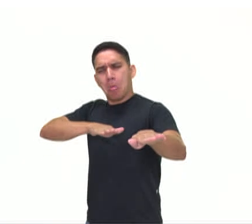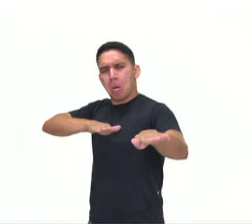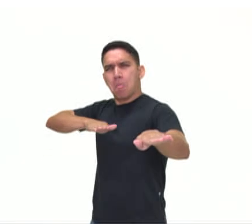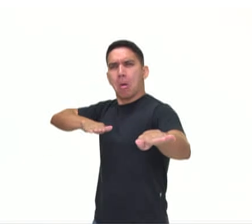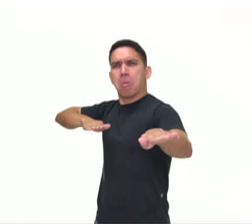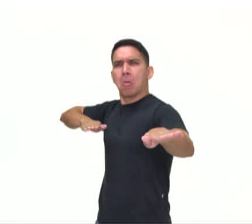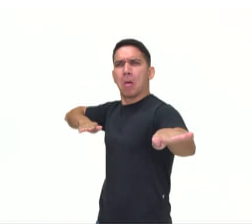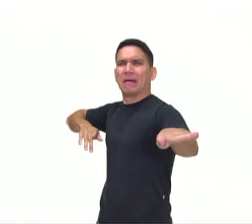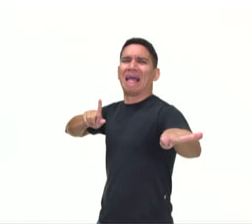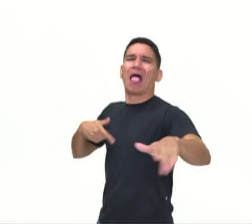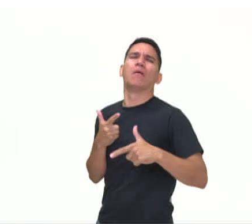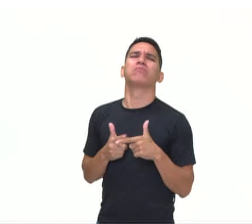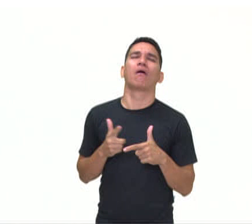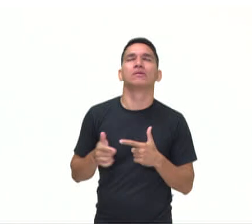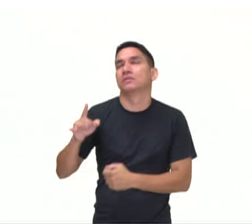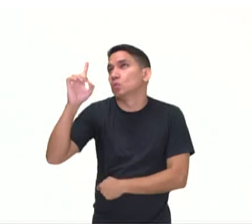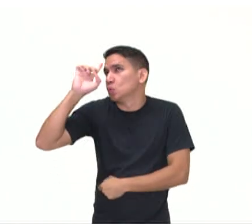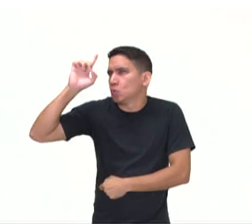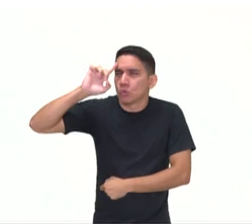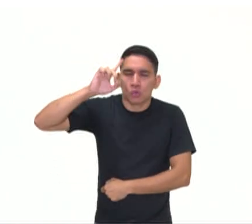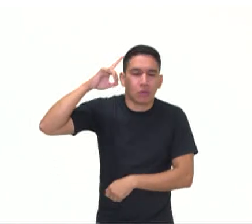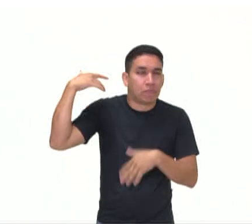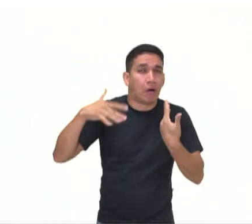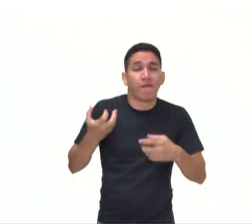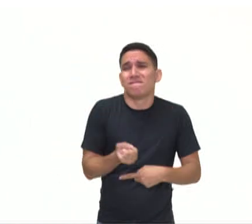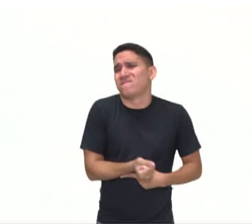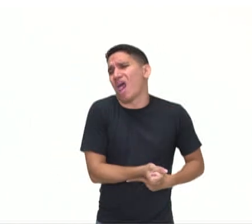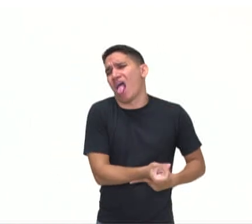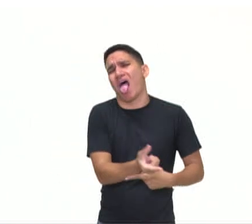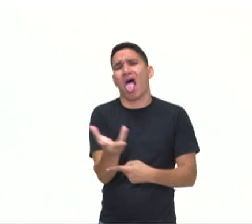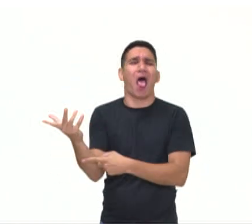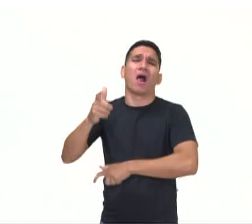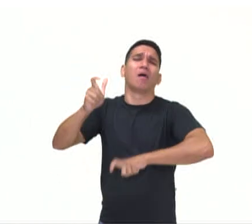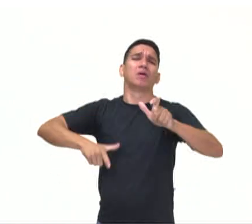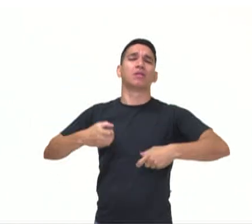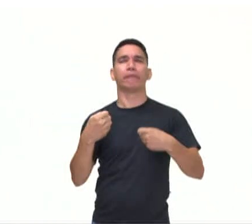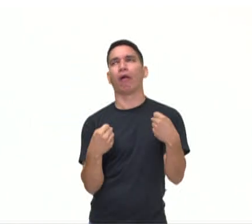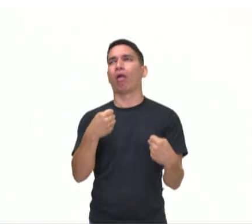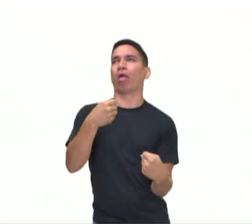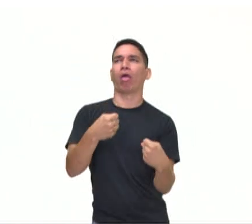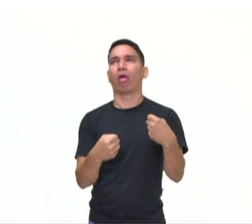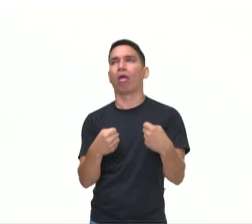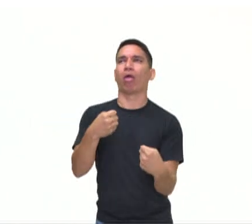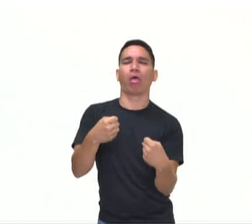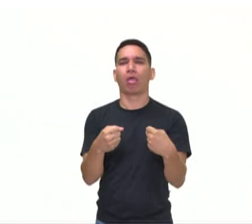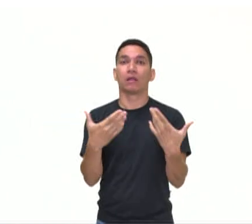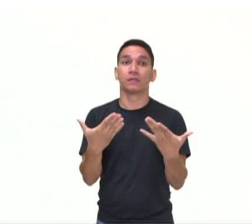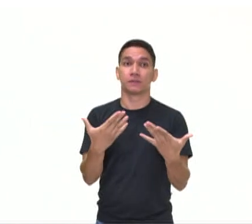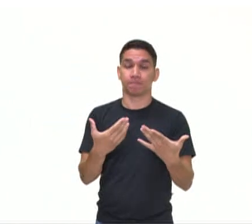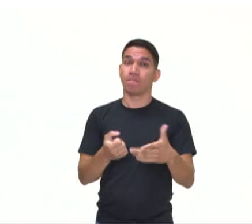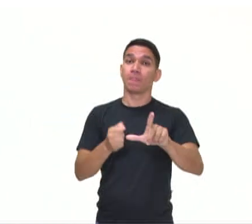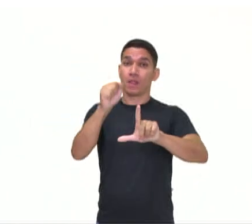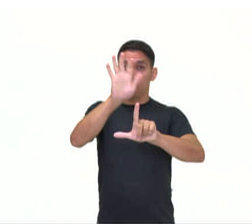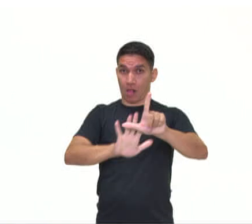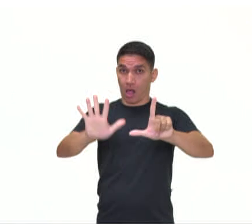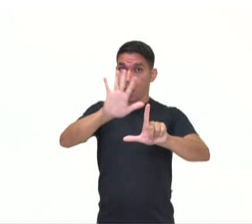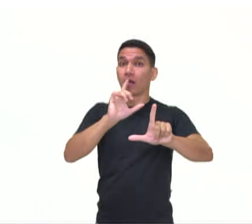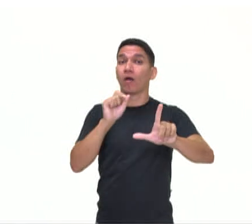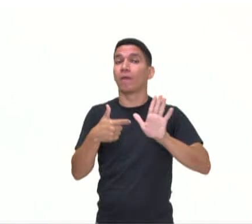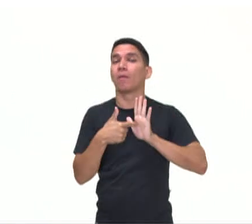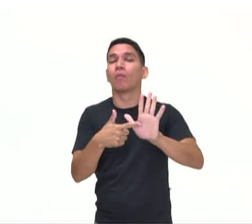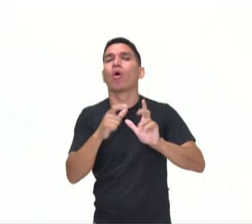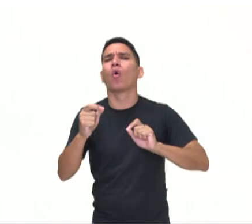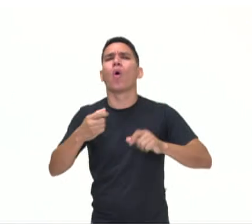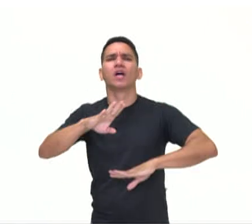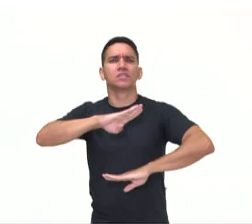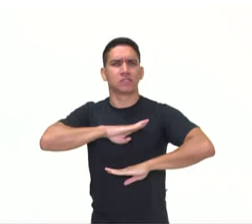que aflige todos os dias milhares de motoristas brasileiros. O gráfico ilustra a situação que